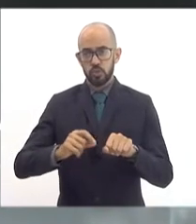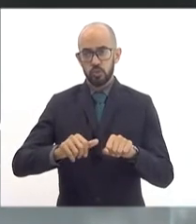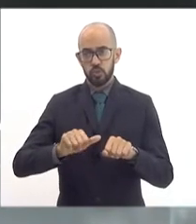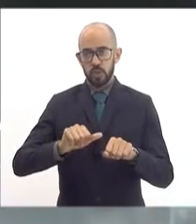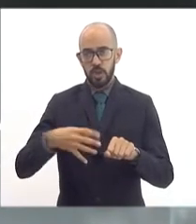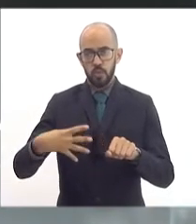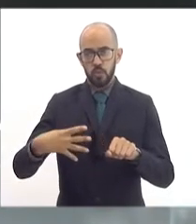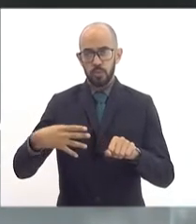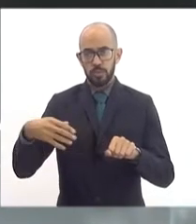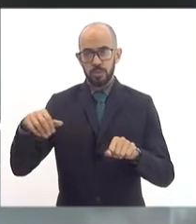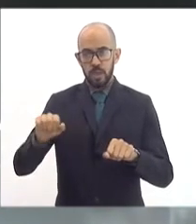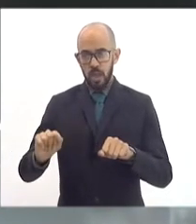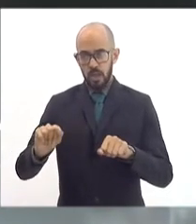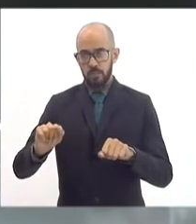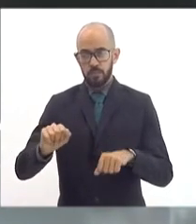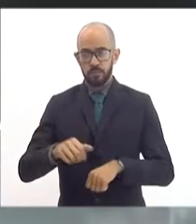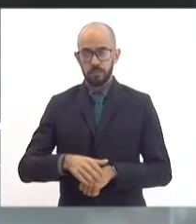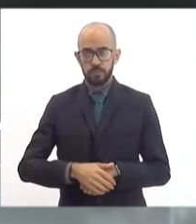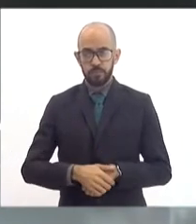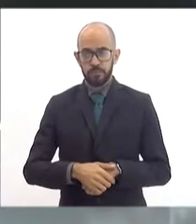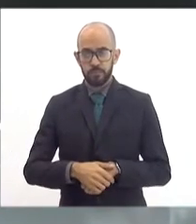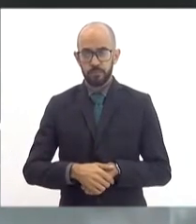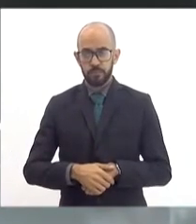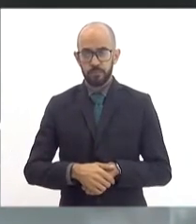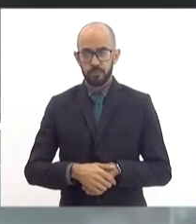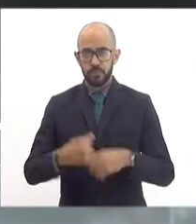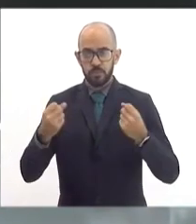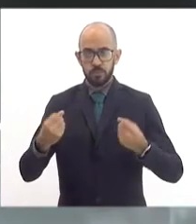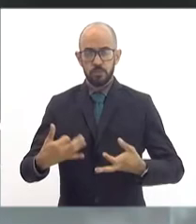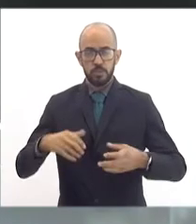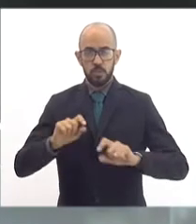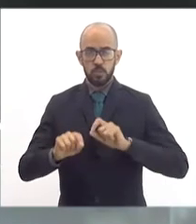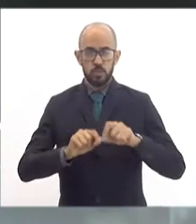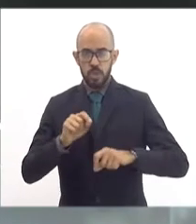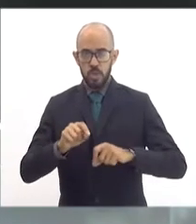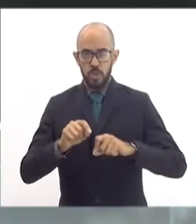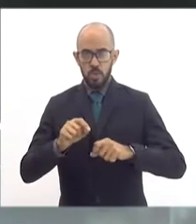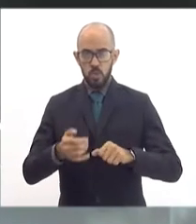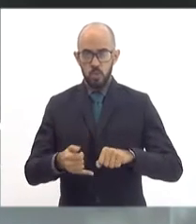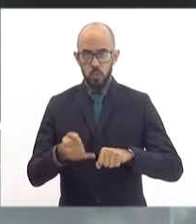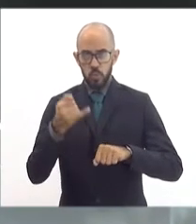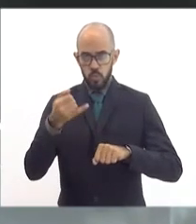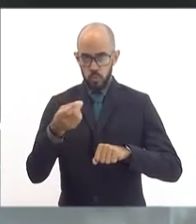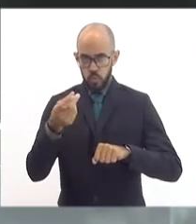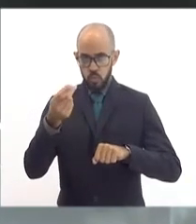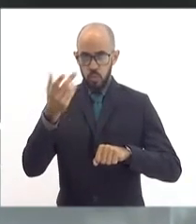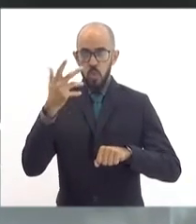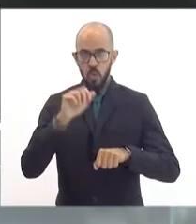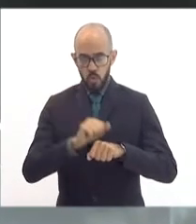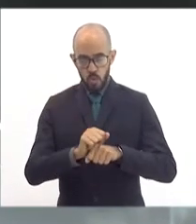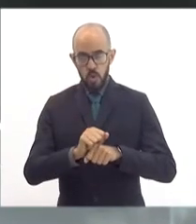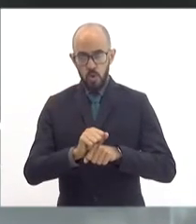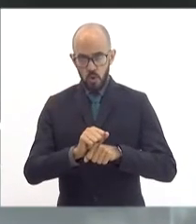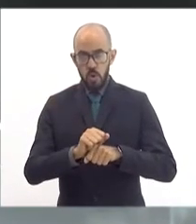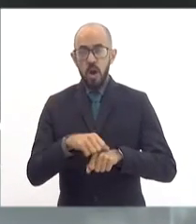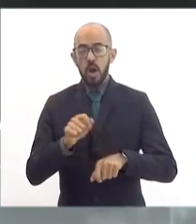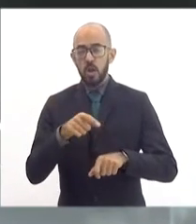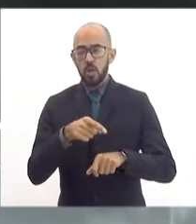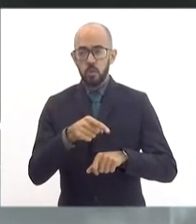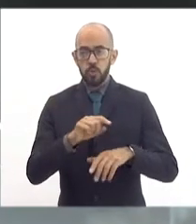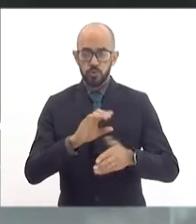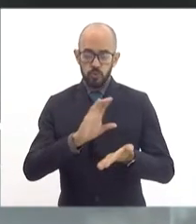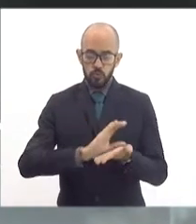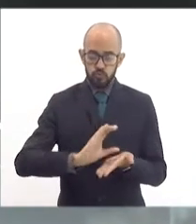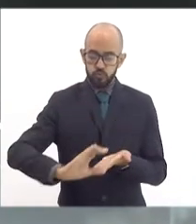14A, que diz que o rendimento financeiro dos empreendimentos e ou investimentos